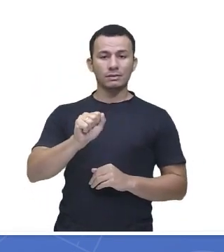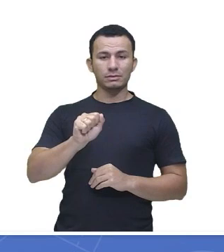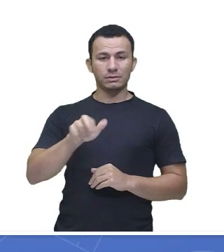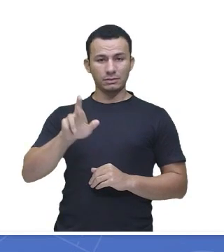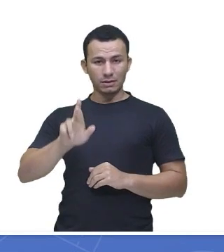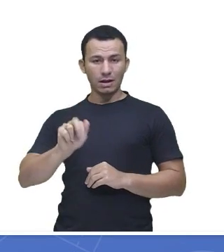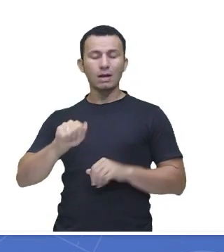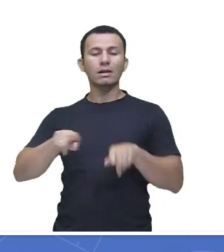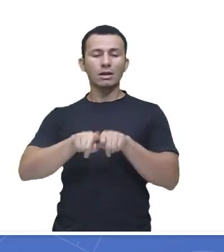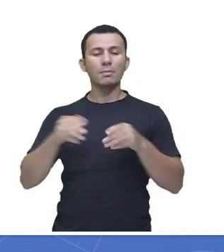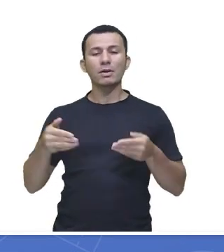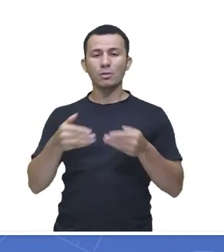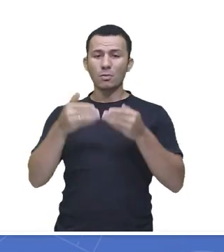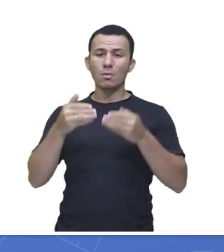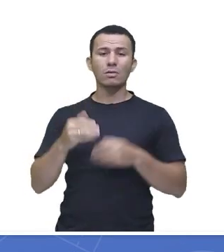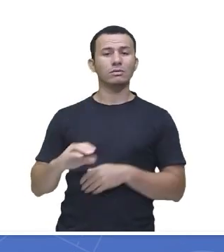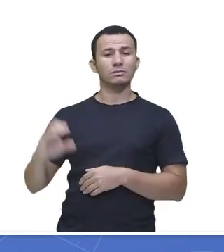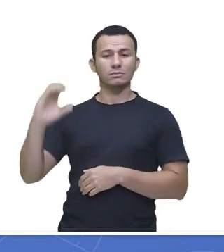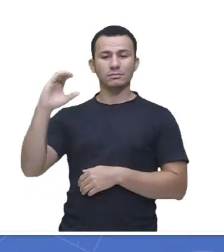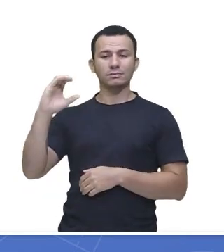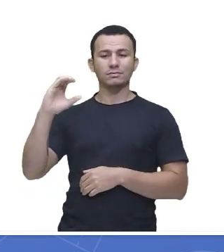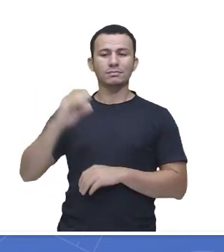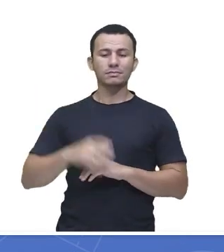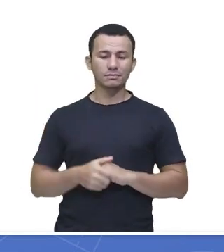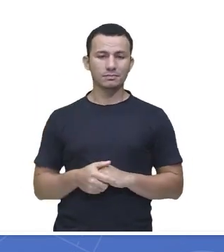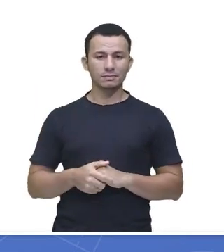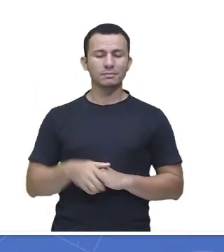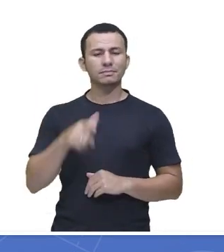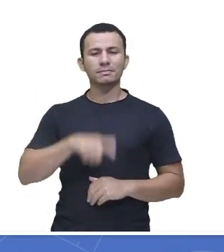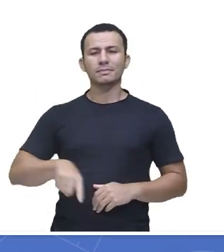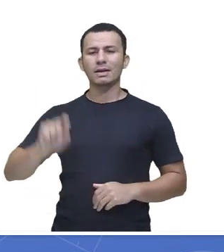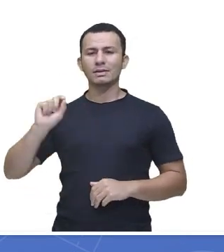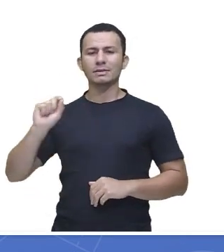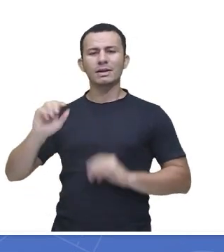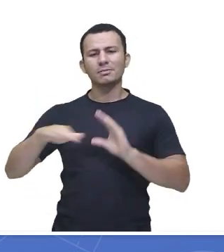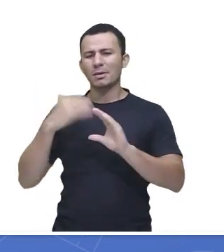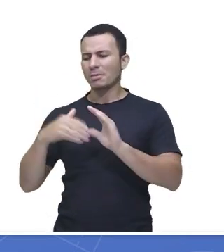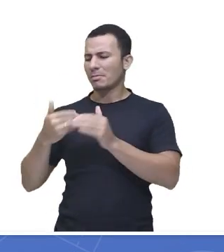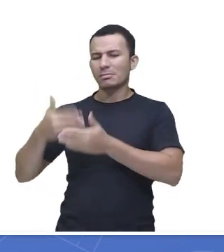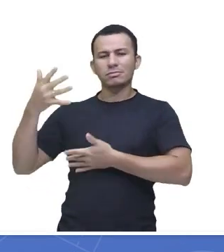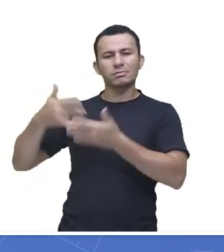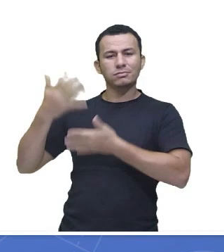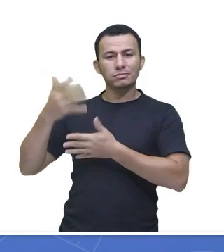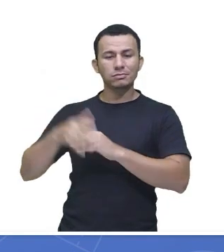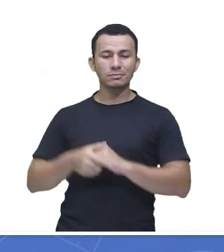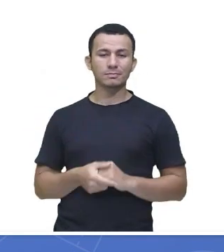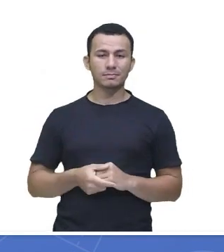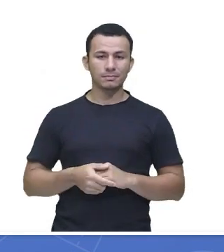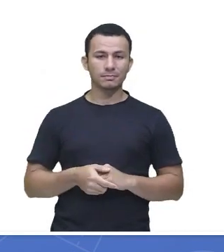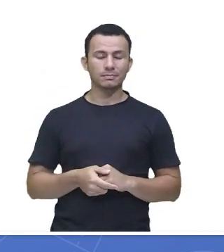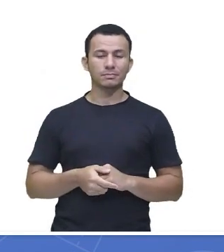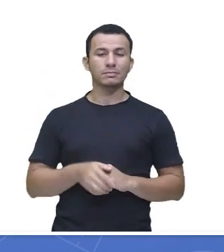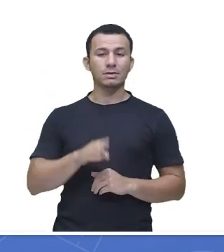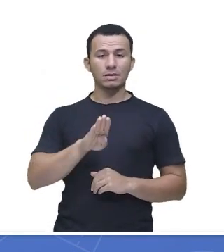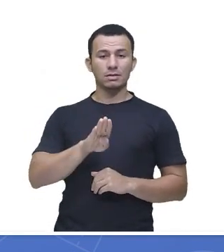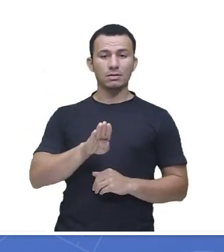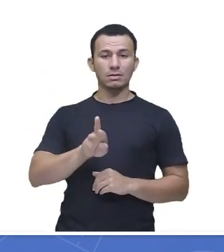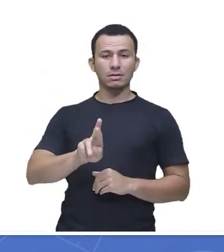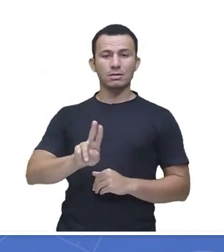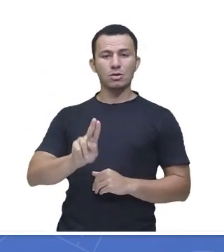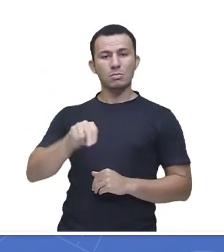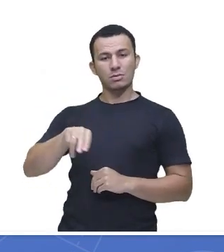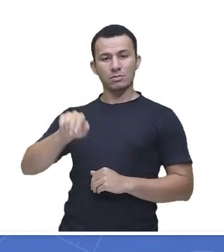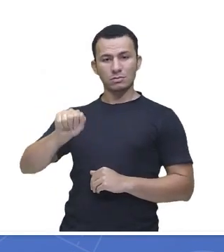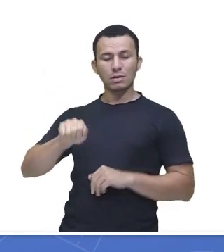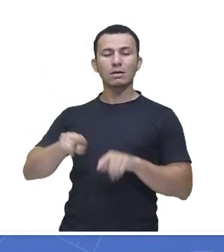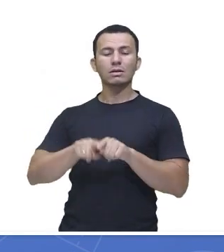também marca a letra C. Sigamos adiante, a gente tem mais gente comentando e compartilhando conosco. A Bruna concorda,